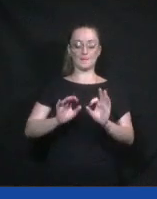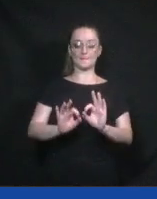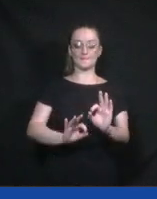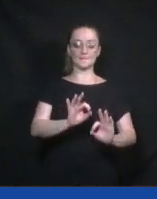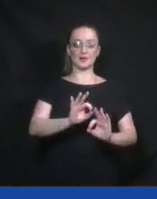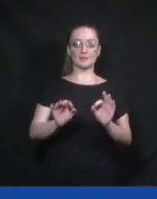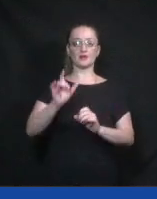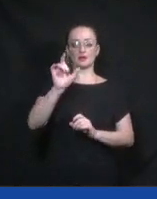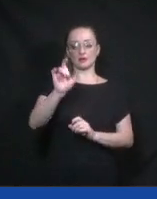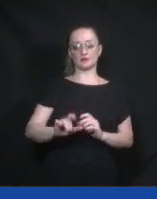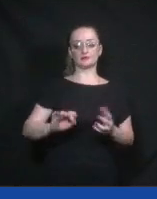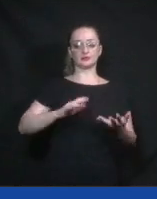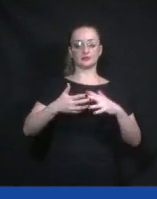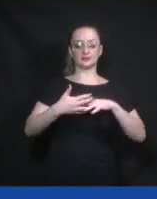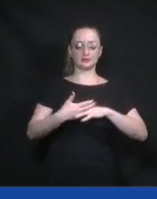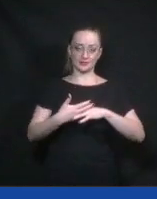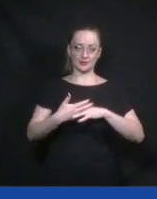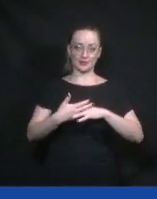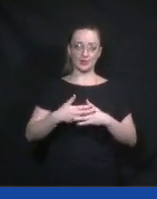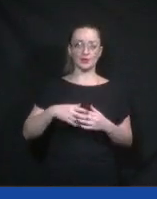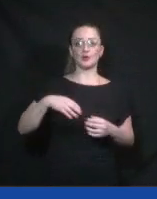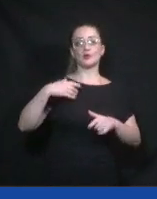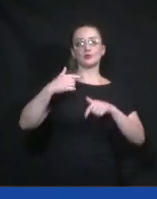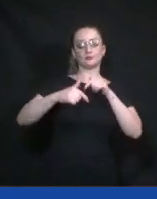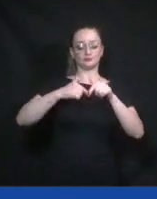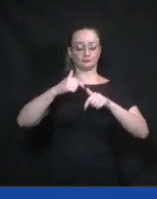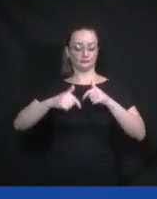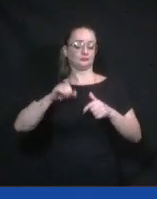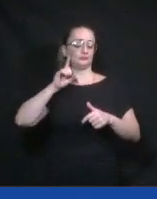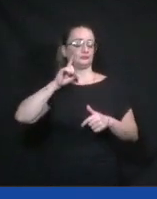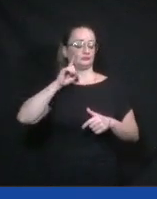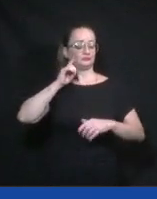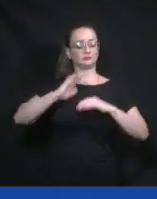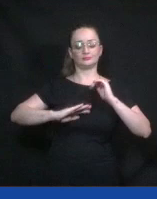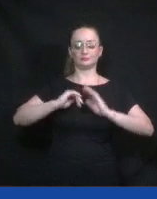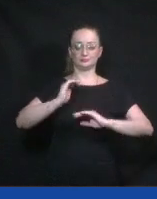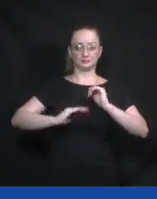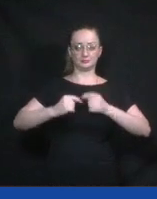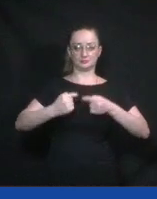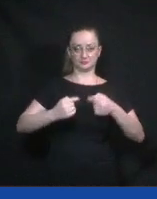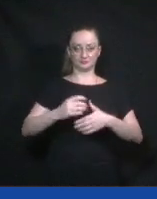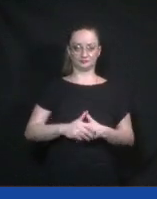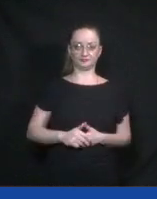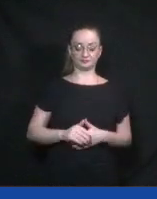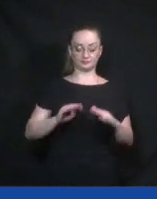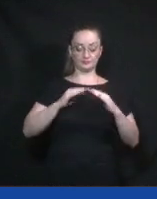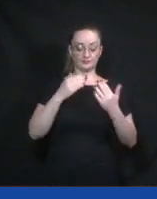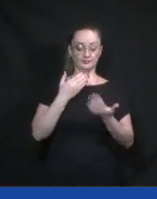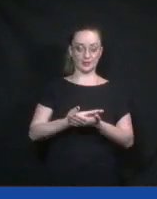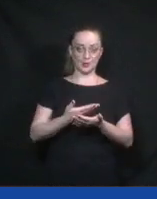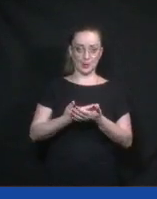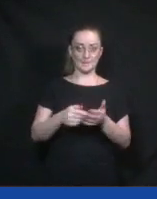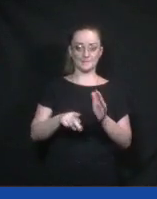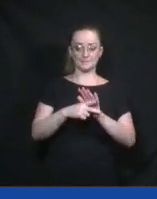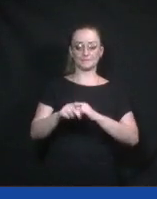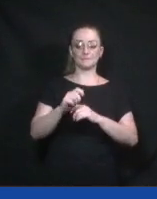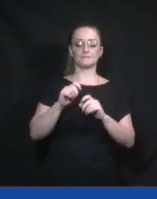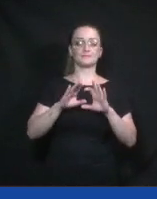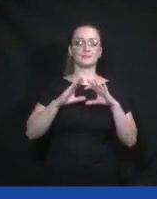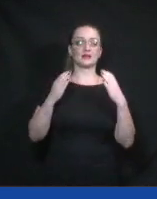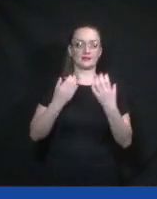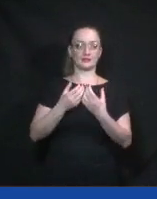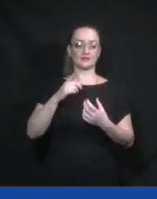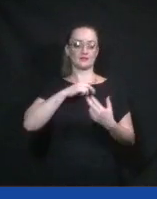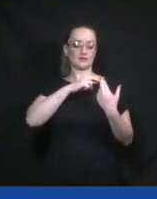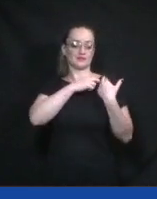cidadão para o exercício cotidiano Diário da atividade política as escolas do Parlamento e tivemos um aqui